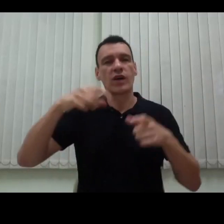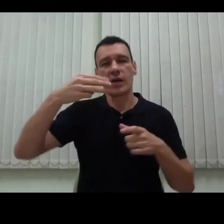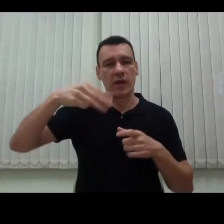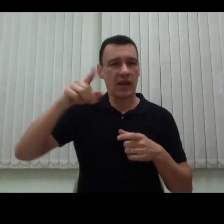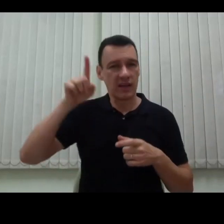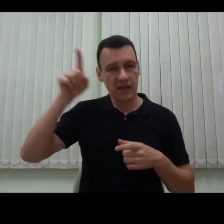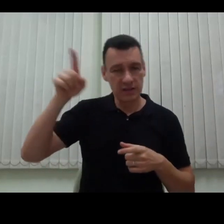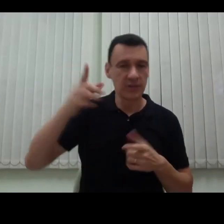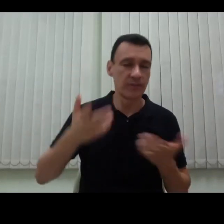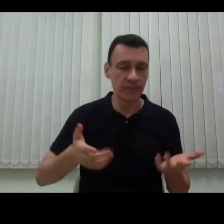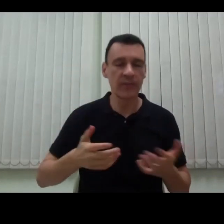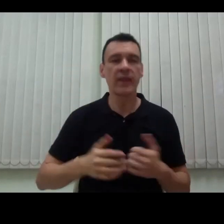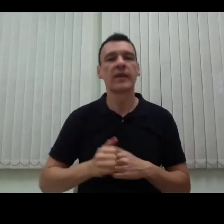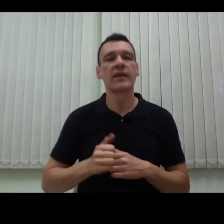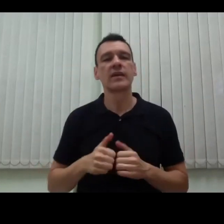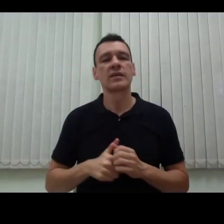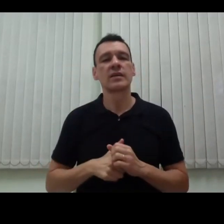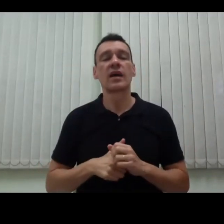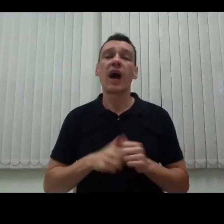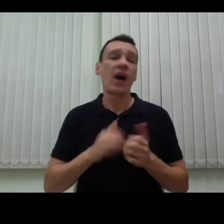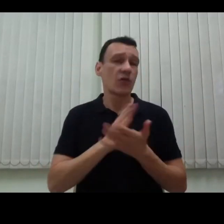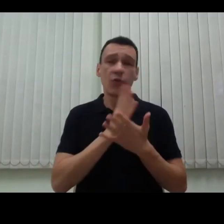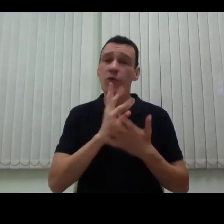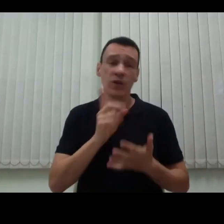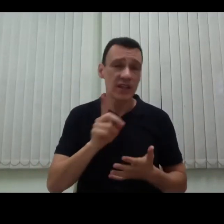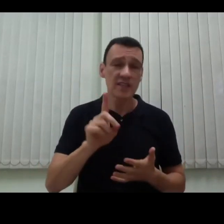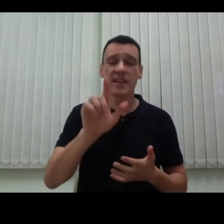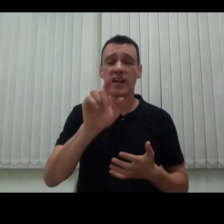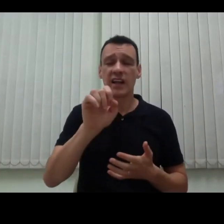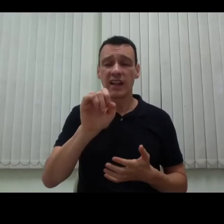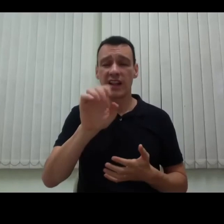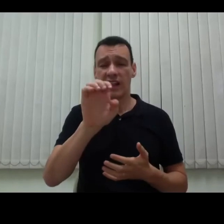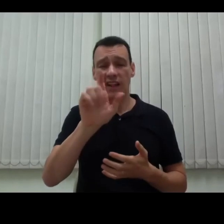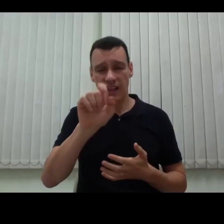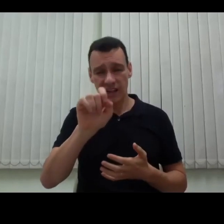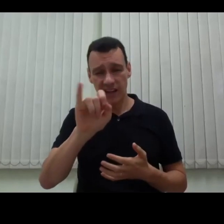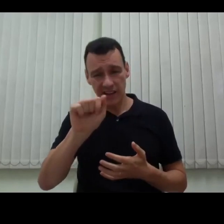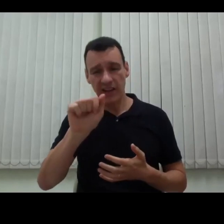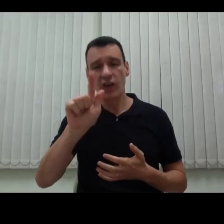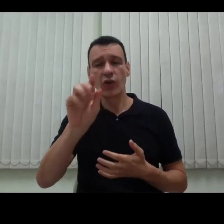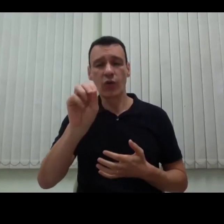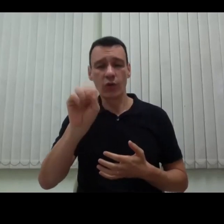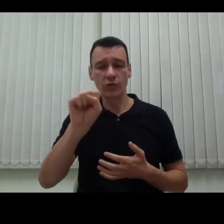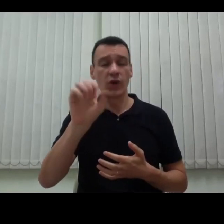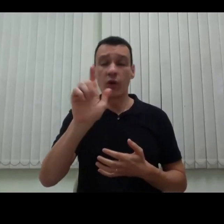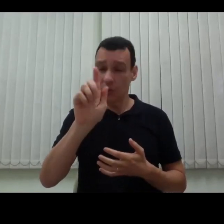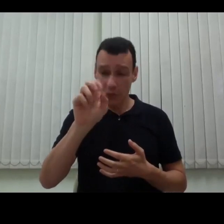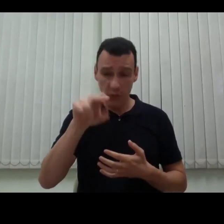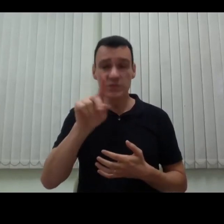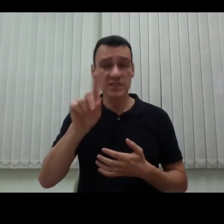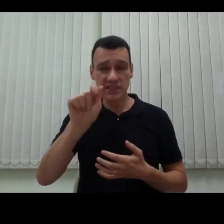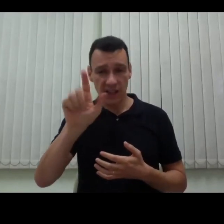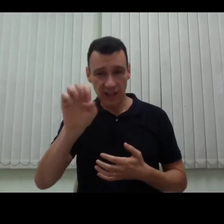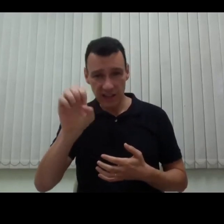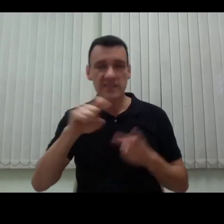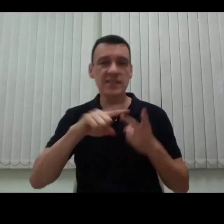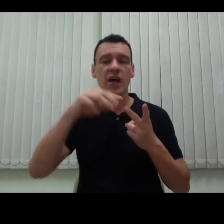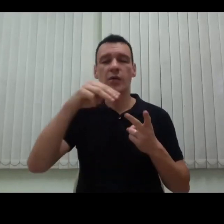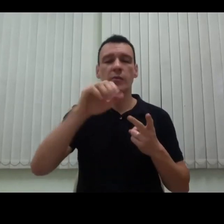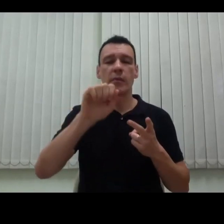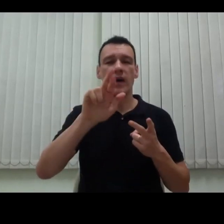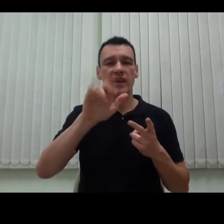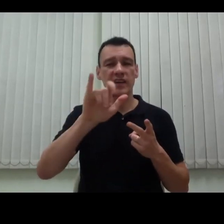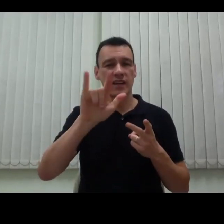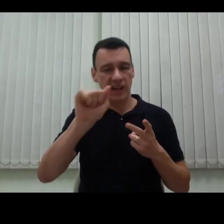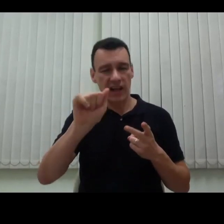conhecem Lélia Gonzalez, poucos conhecem Maria Aragão, uma mulher médica comunista